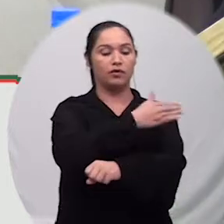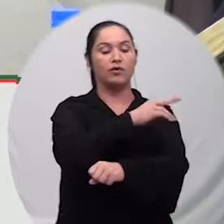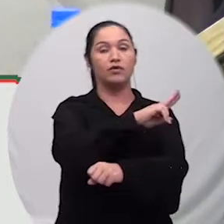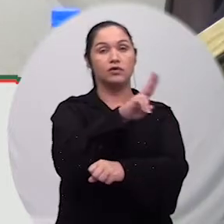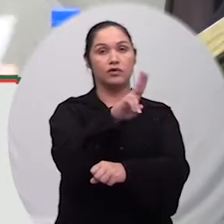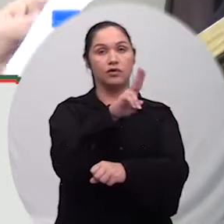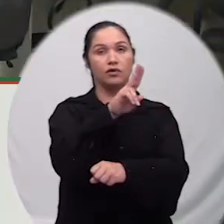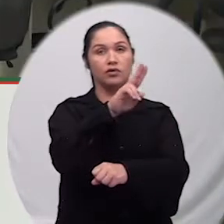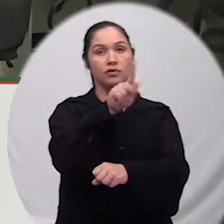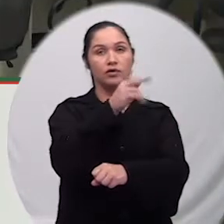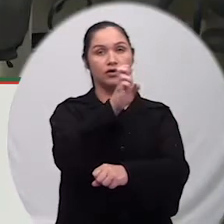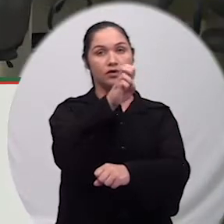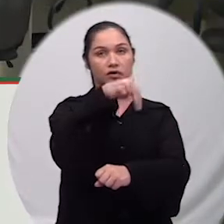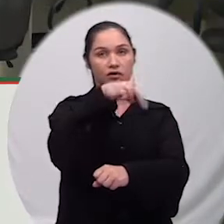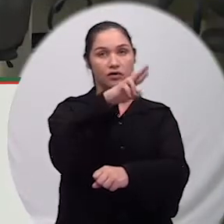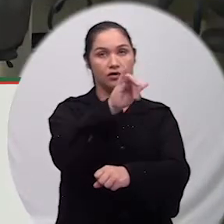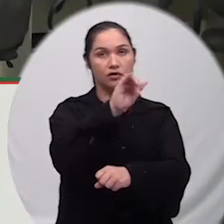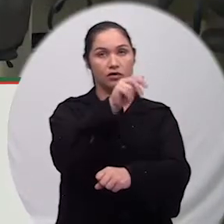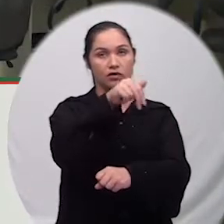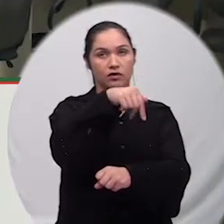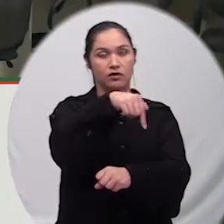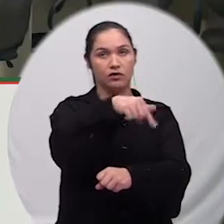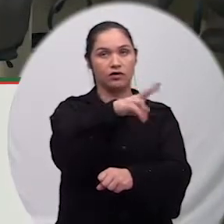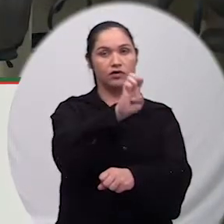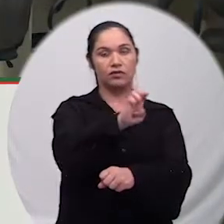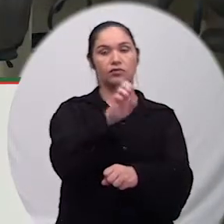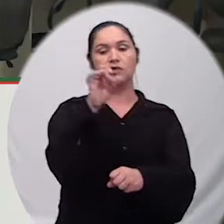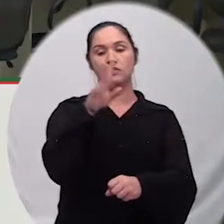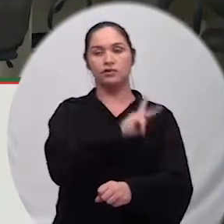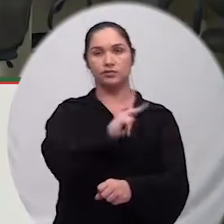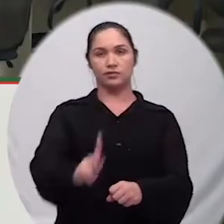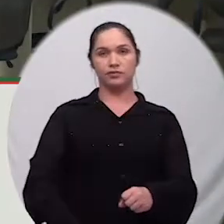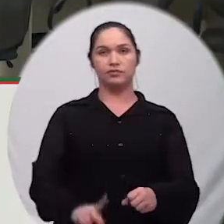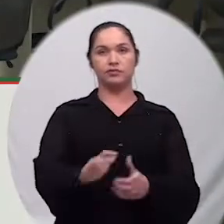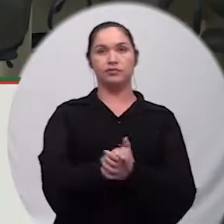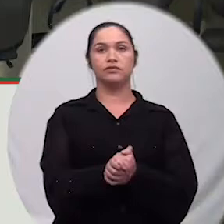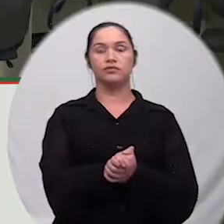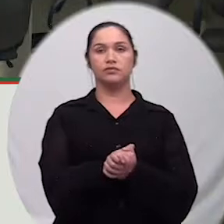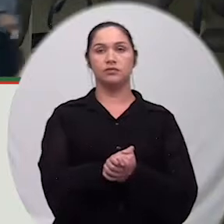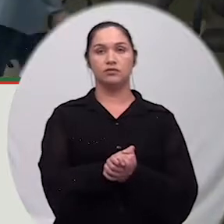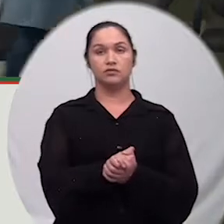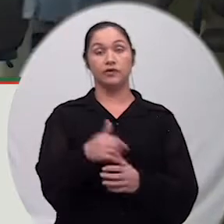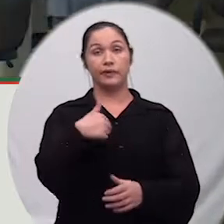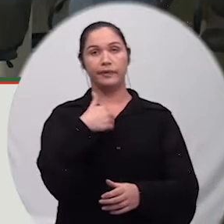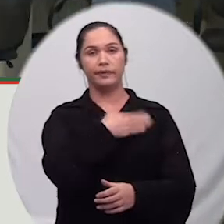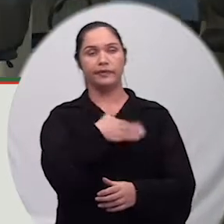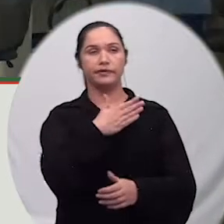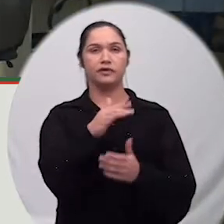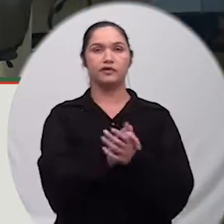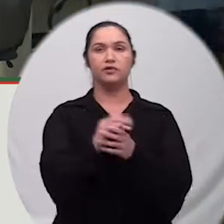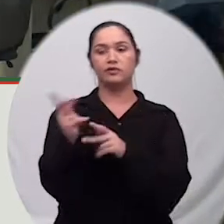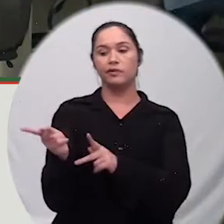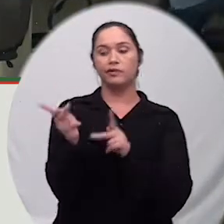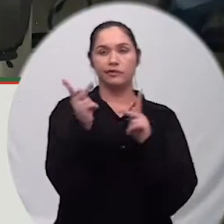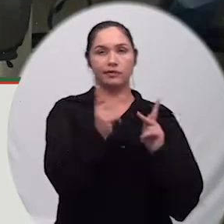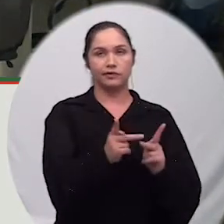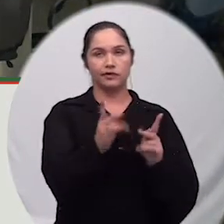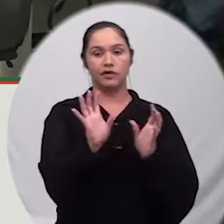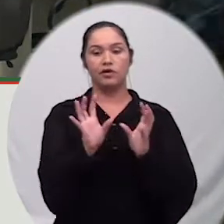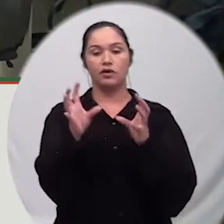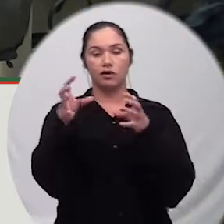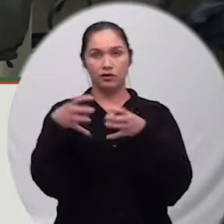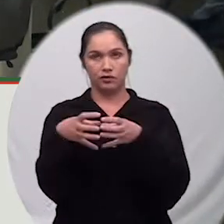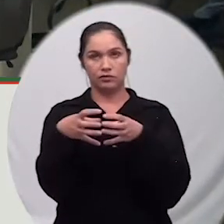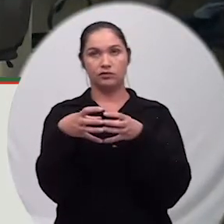no bairro São Roque. Era isso, senhor presidente. Em tempo, eu gostaria de convidar a